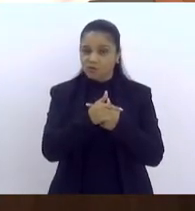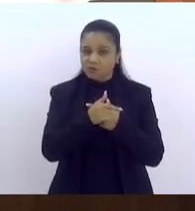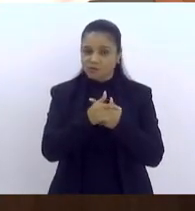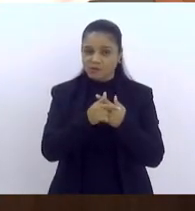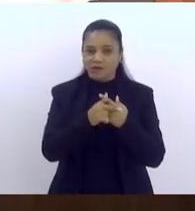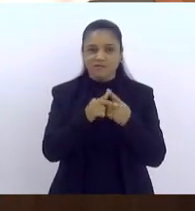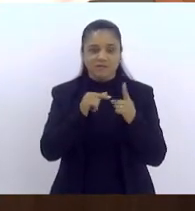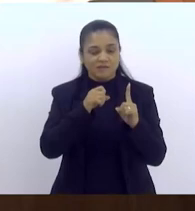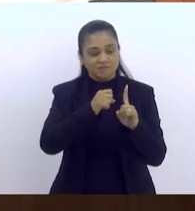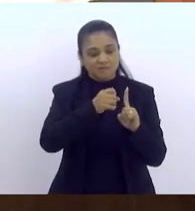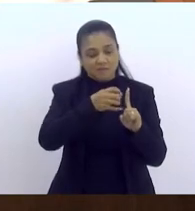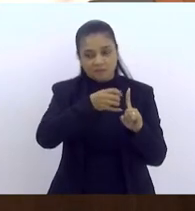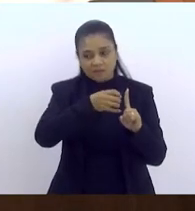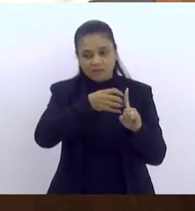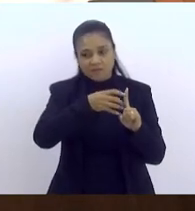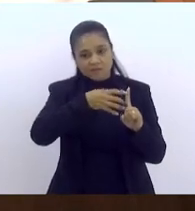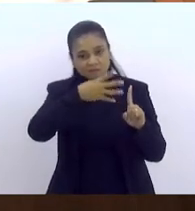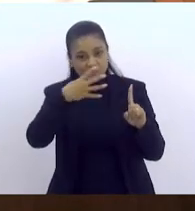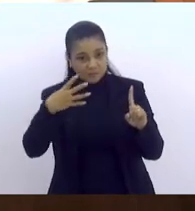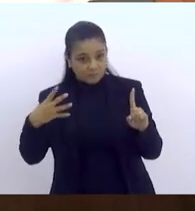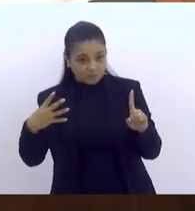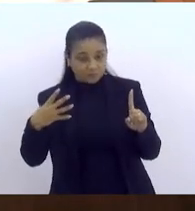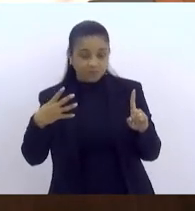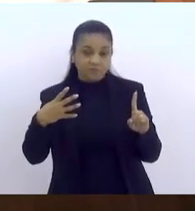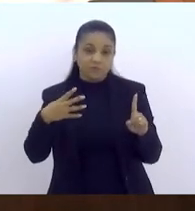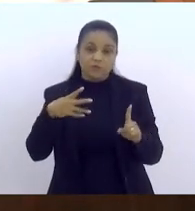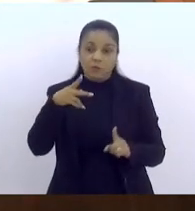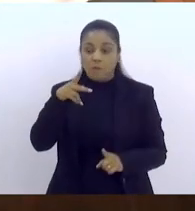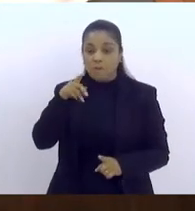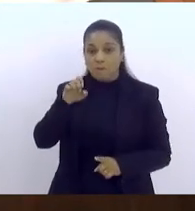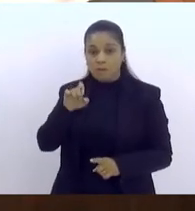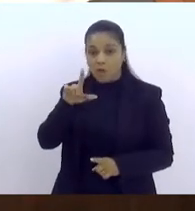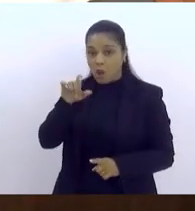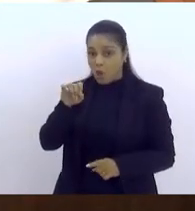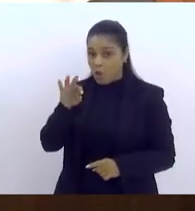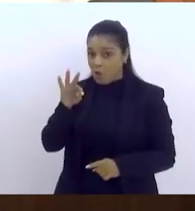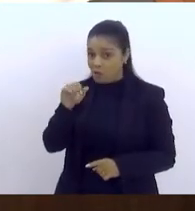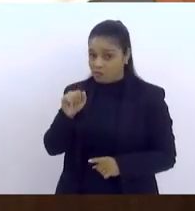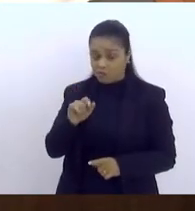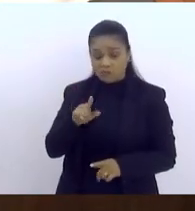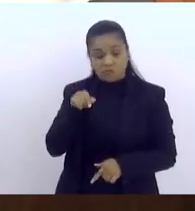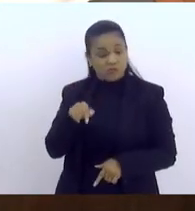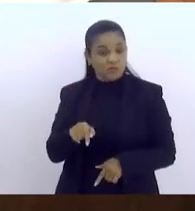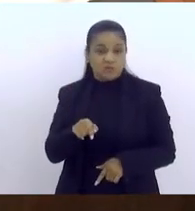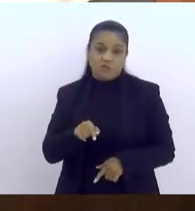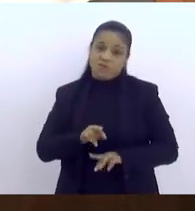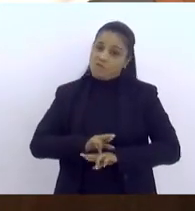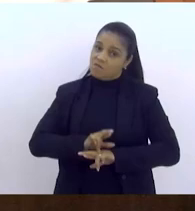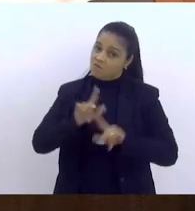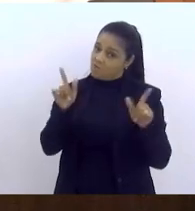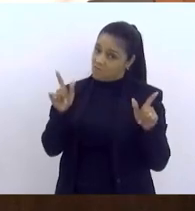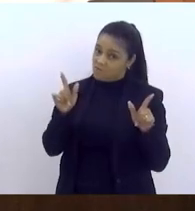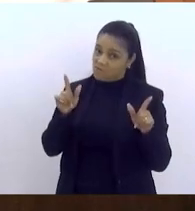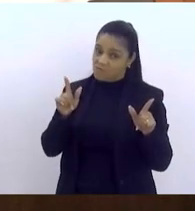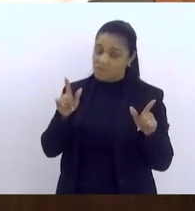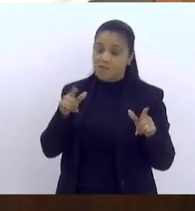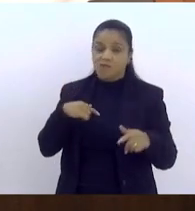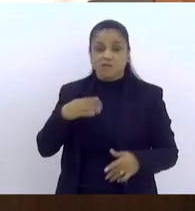o presidente Bolsonaro que se referiu às mulheres como fulana de tal tem grelo